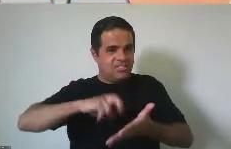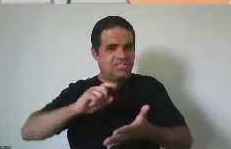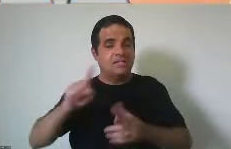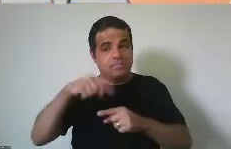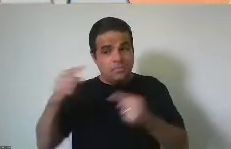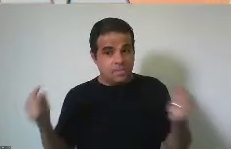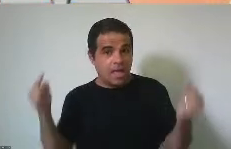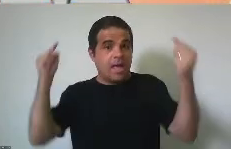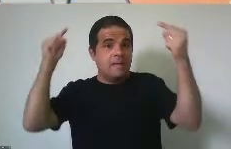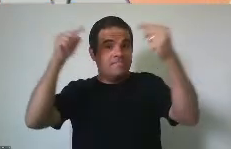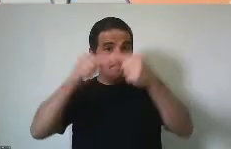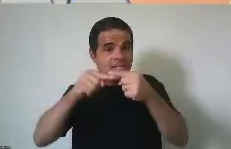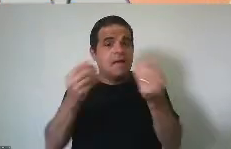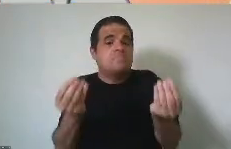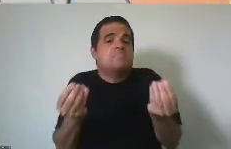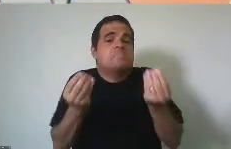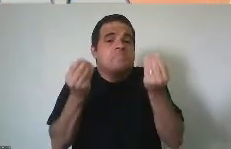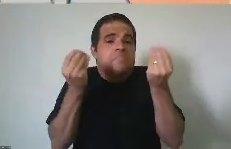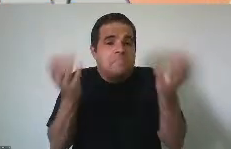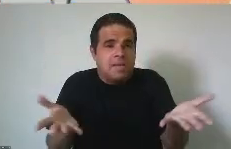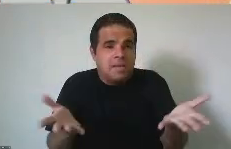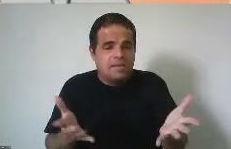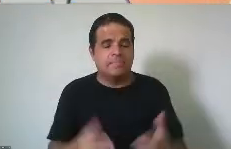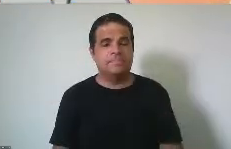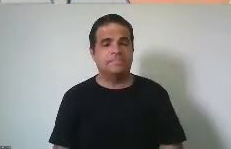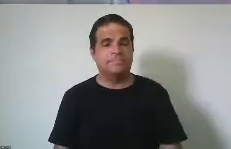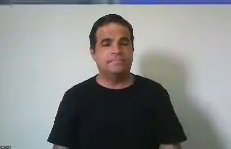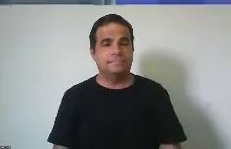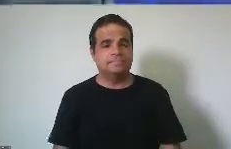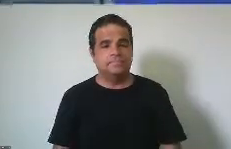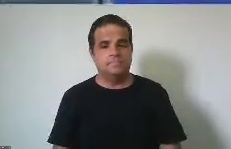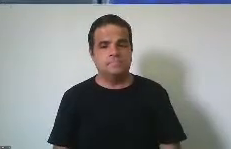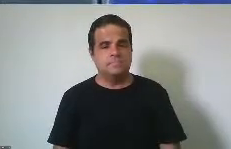para ser aqui